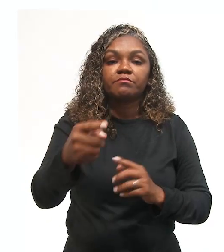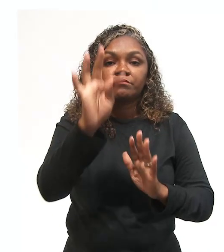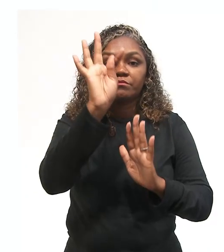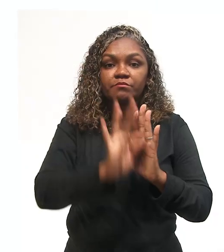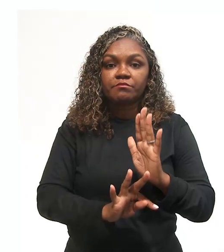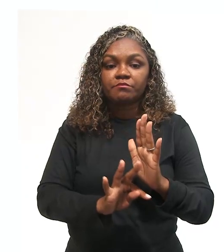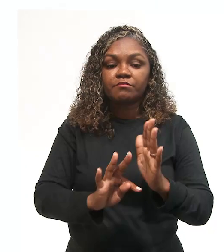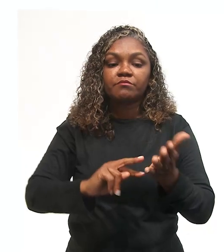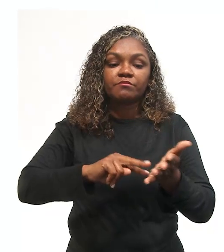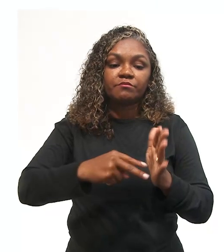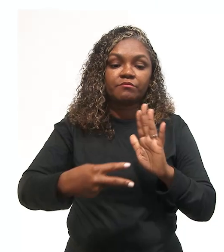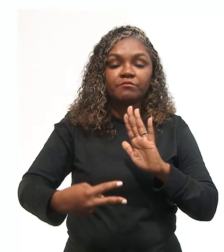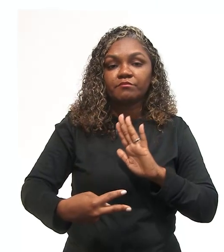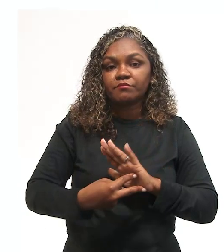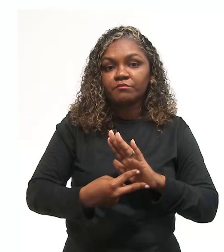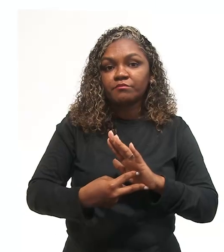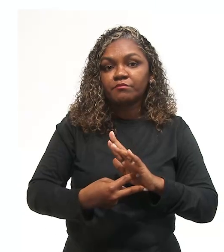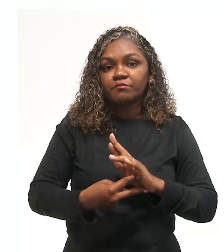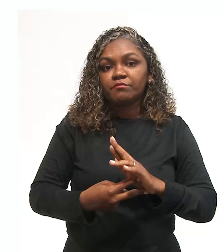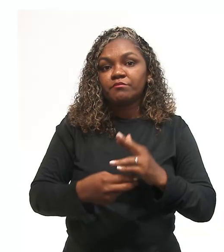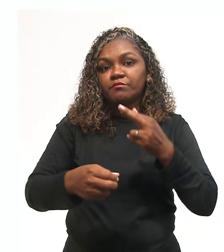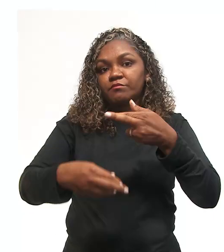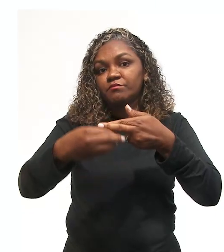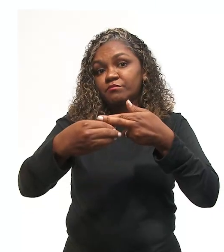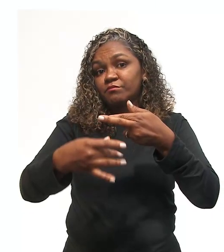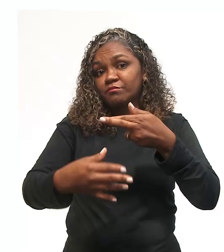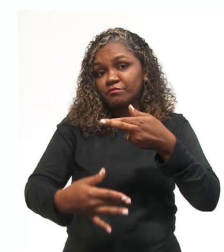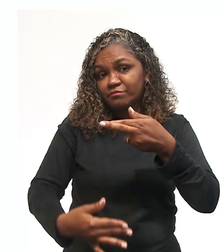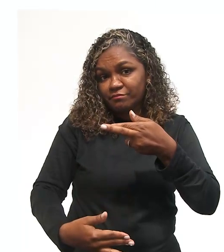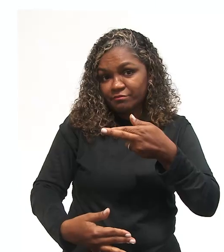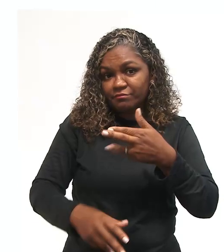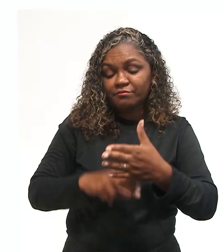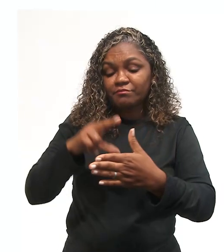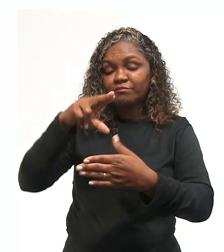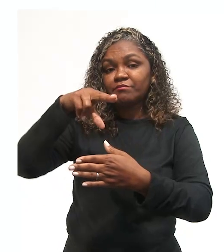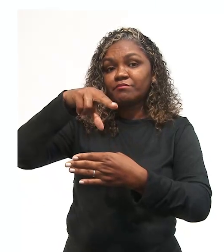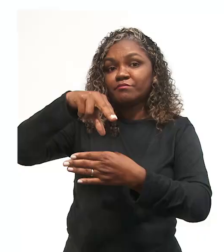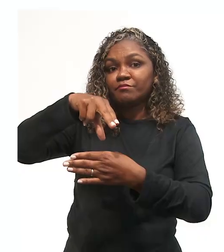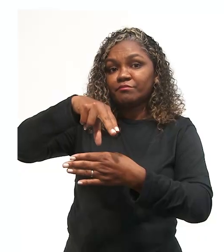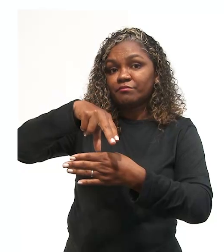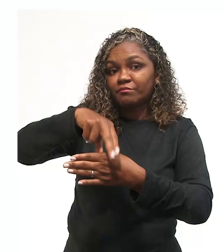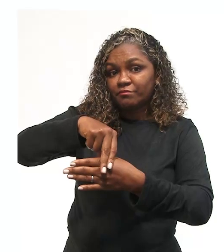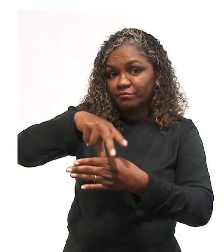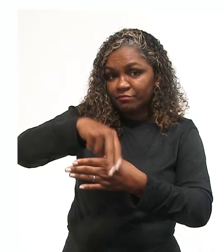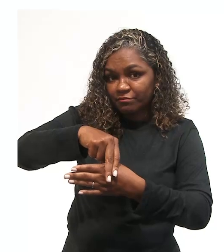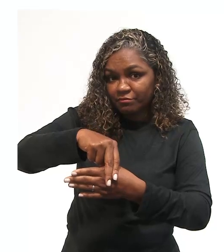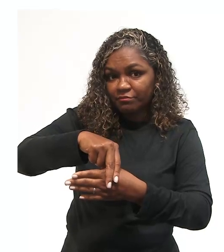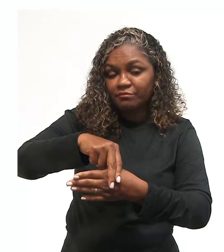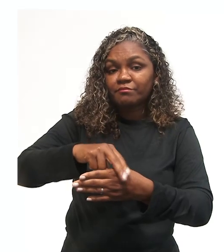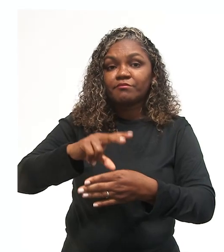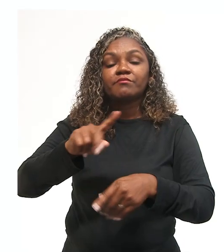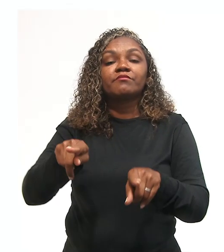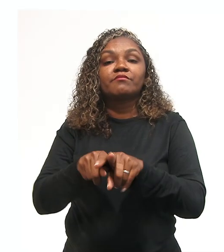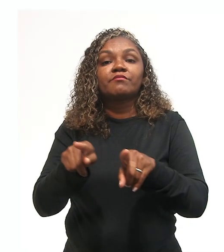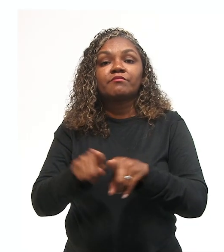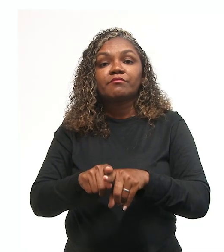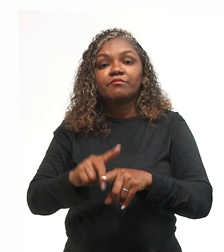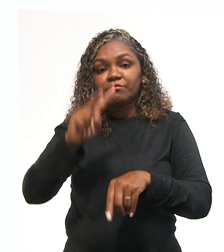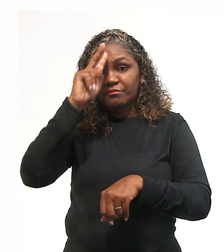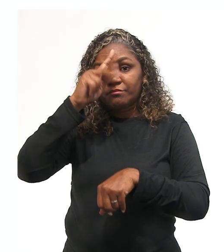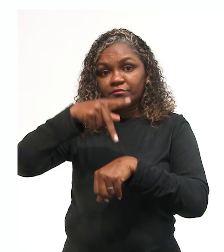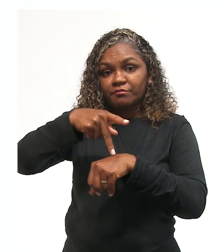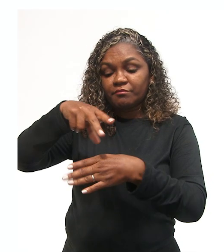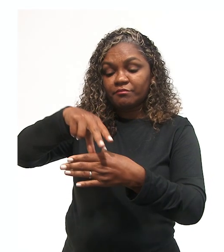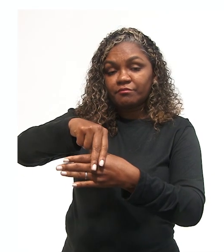são referências bibliográficas, apêndices e anexos, como